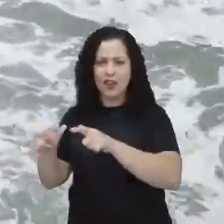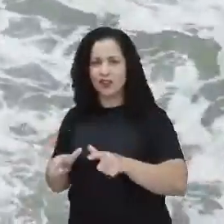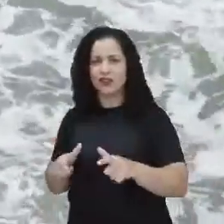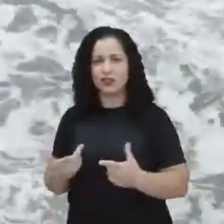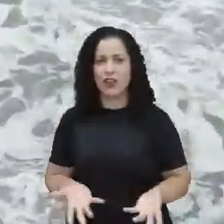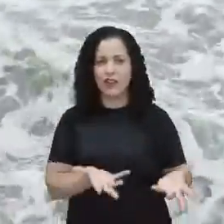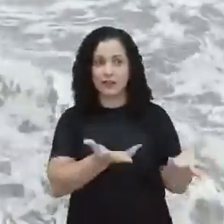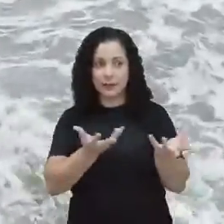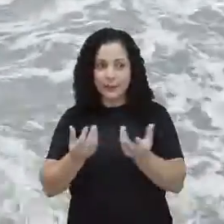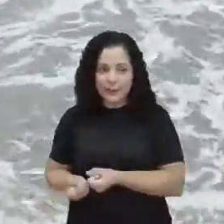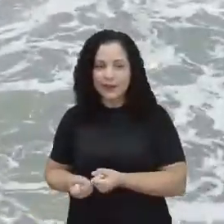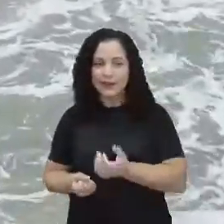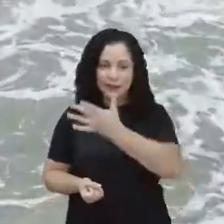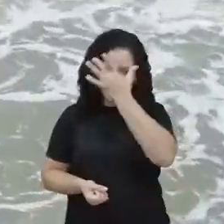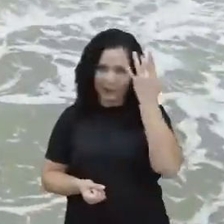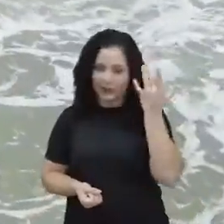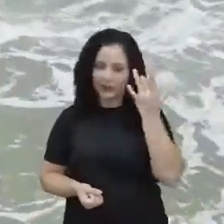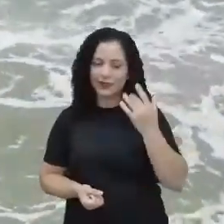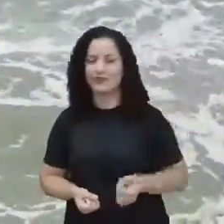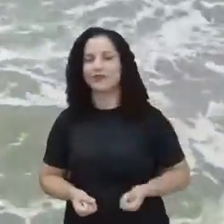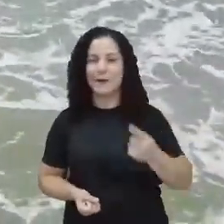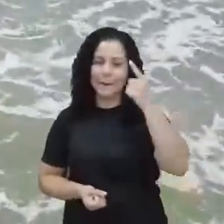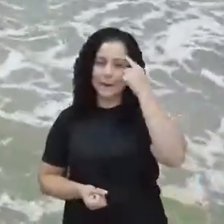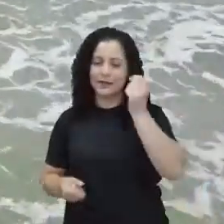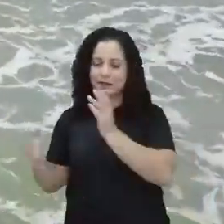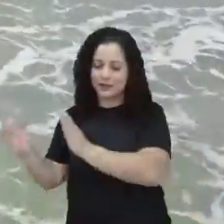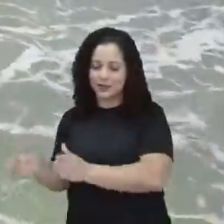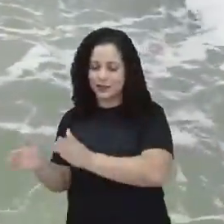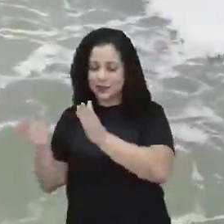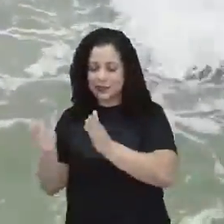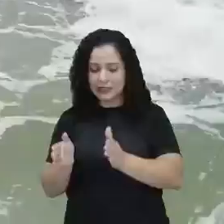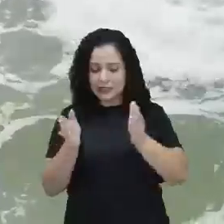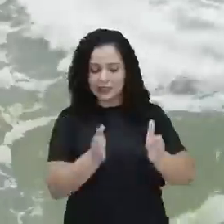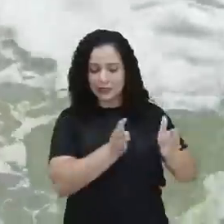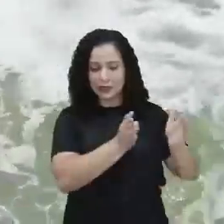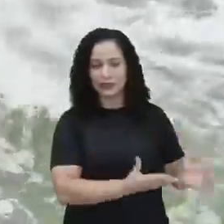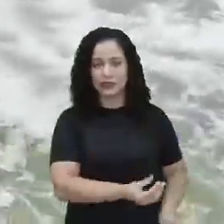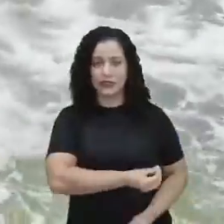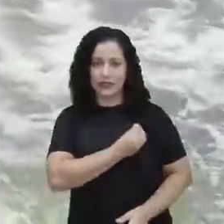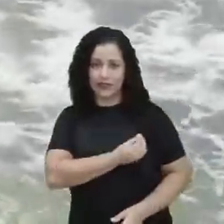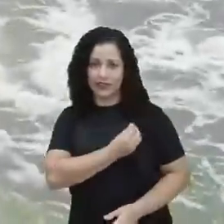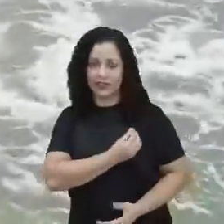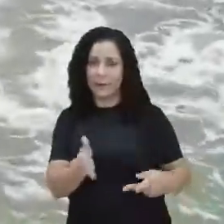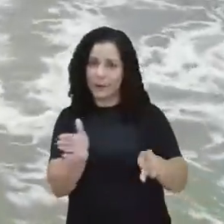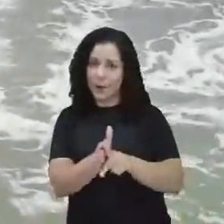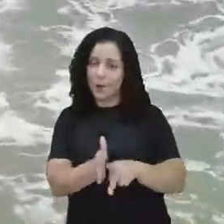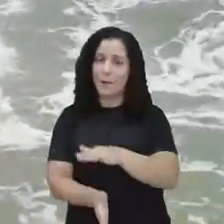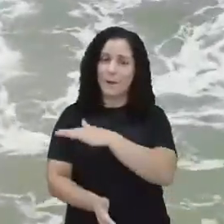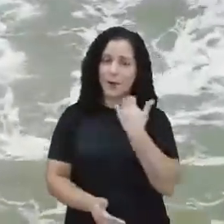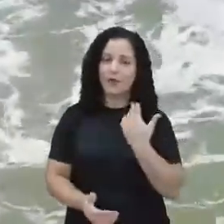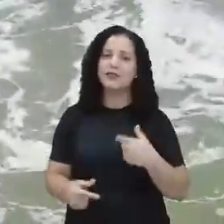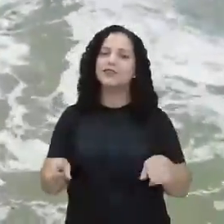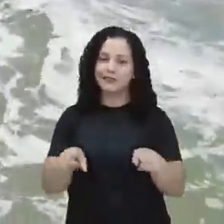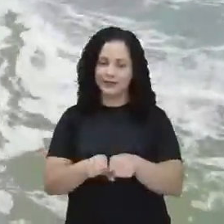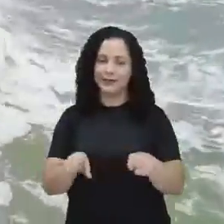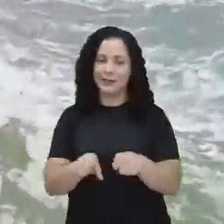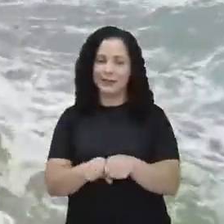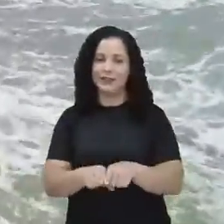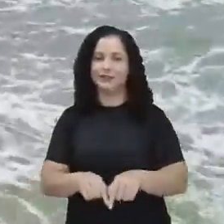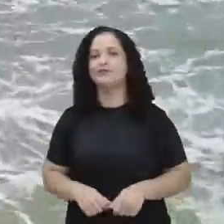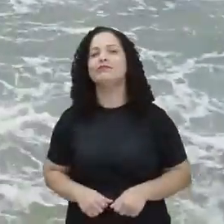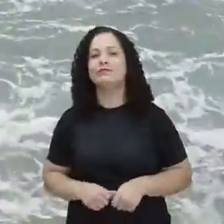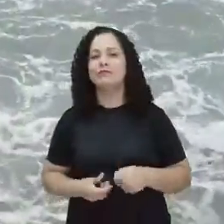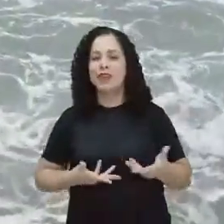receber as pessoas. Então pensar em ciclos da vida é pensar que a morte também faz parte da vida, viu, gente? Então a gente também